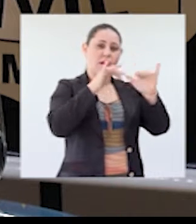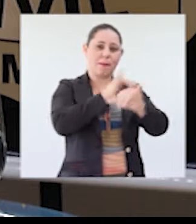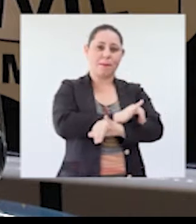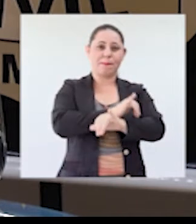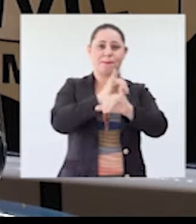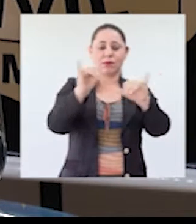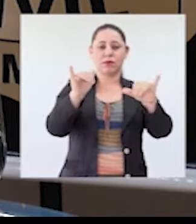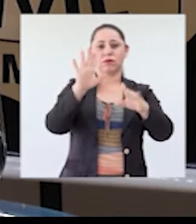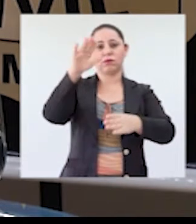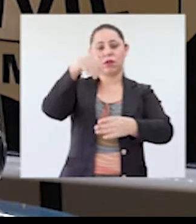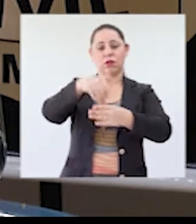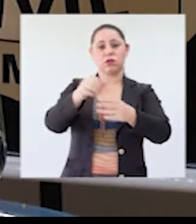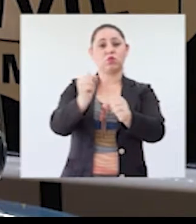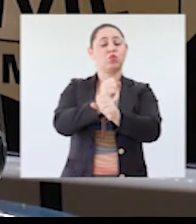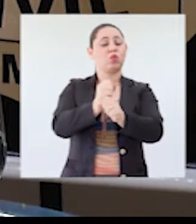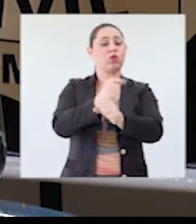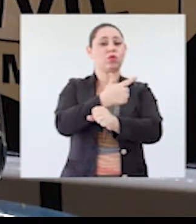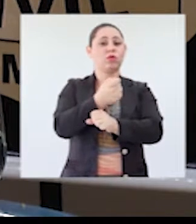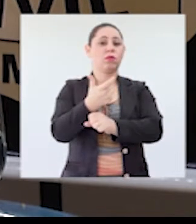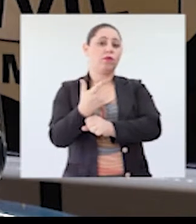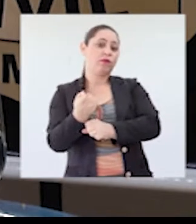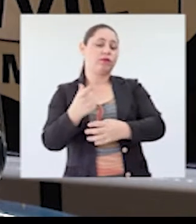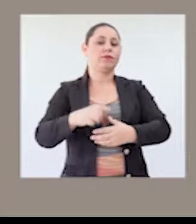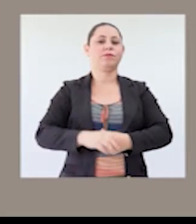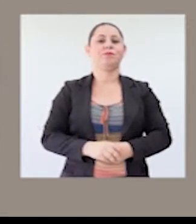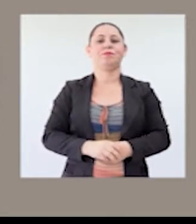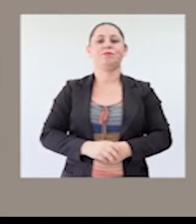destas propagandas nas eleições deste ano?